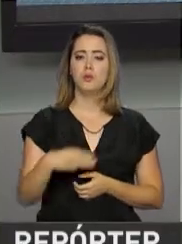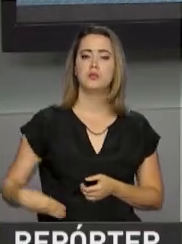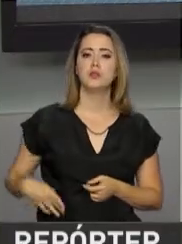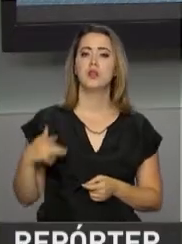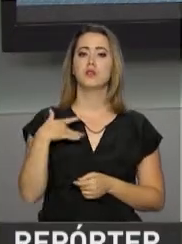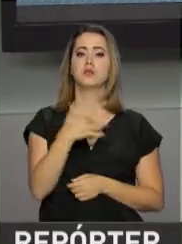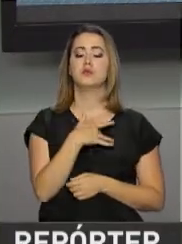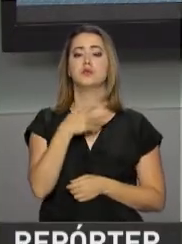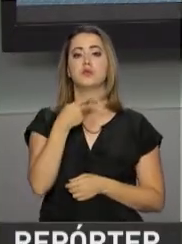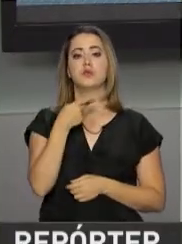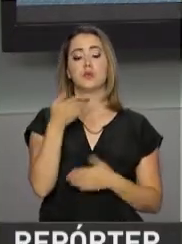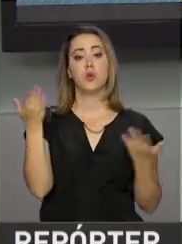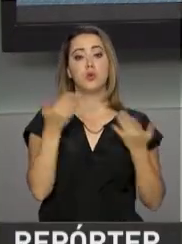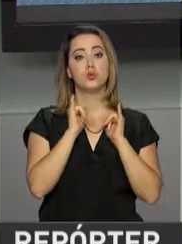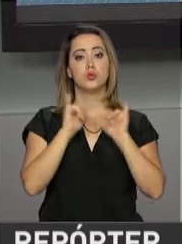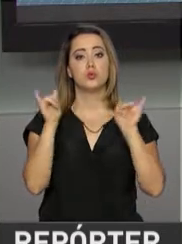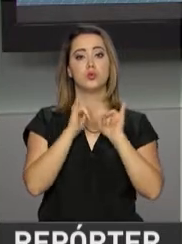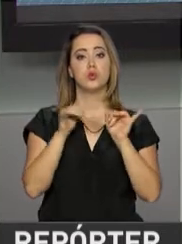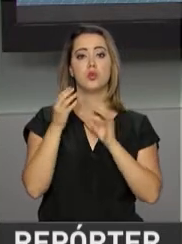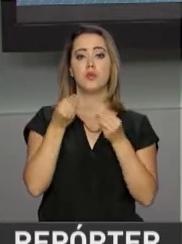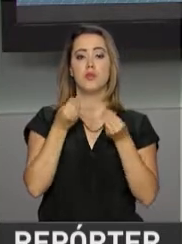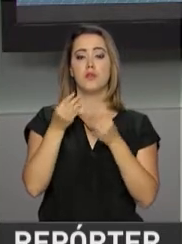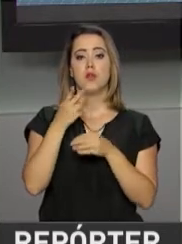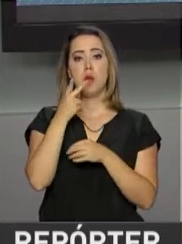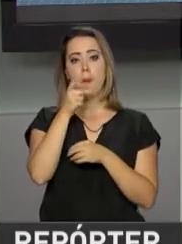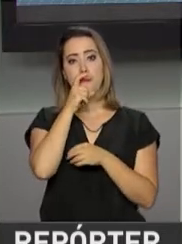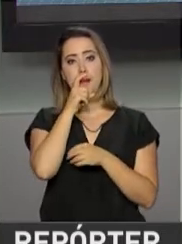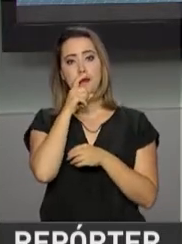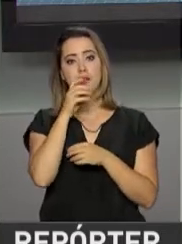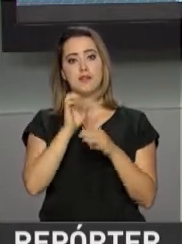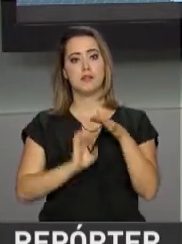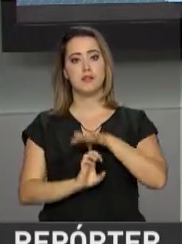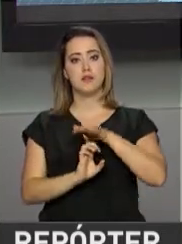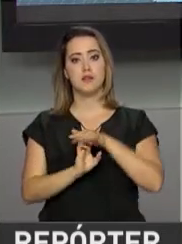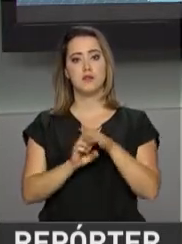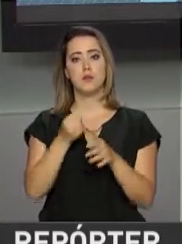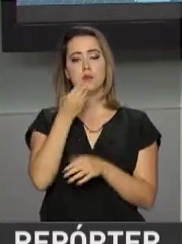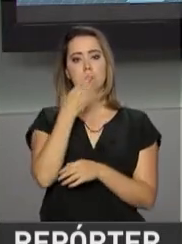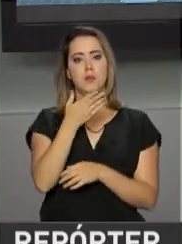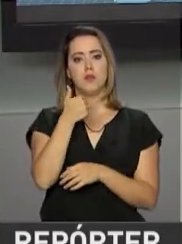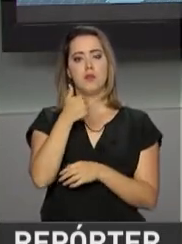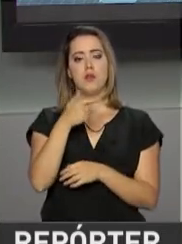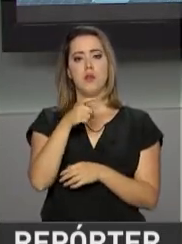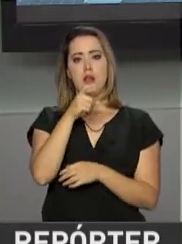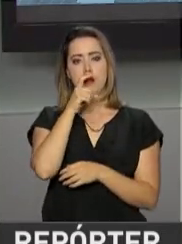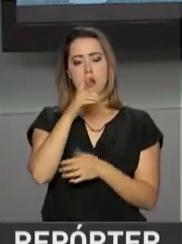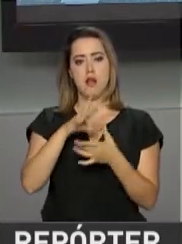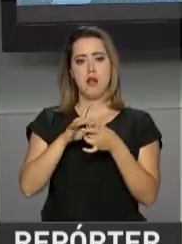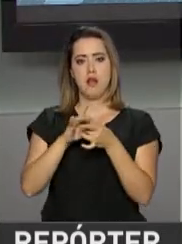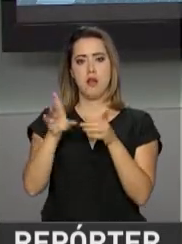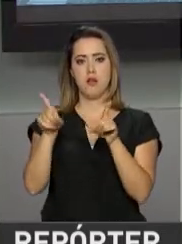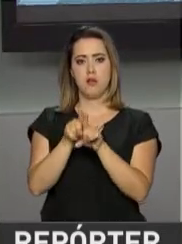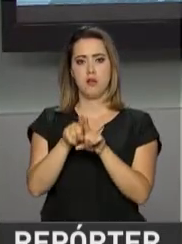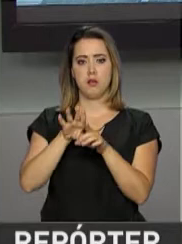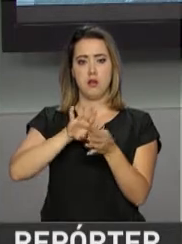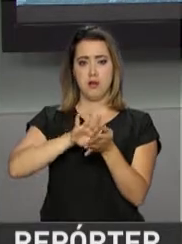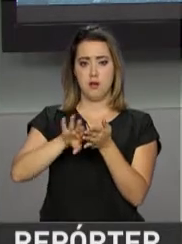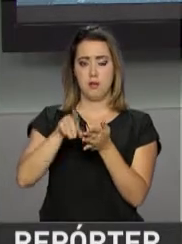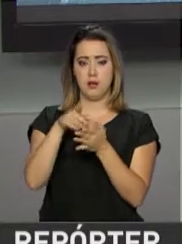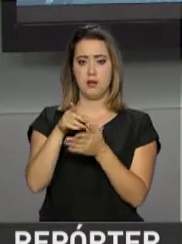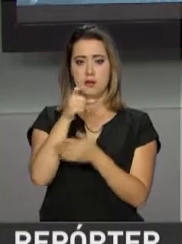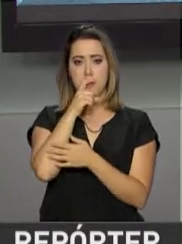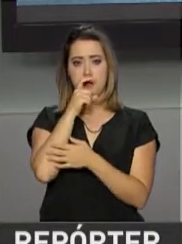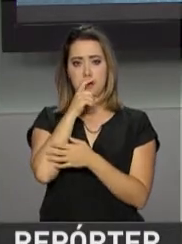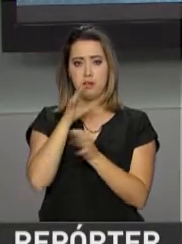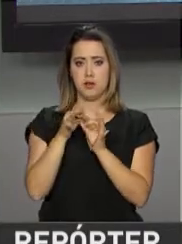saúde lançou hoje um documento para orientar pais e empresas sobre os benefícios da licença paternidade estendida com o